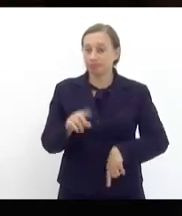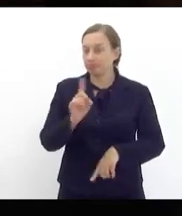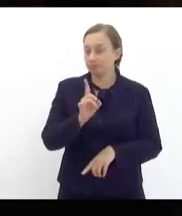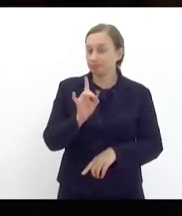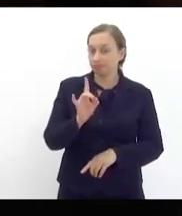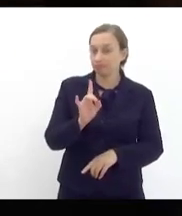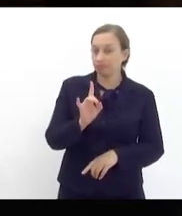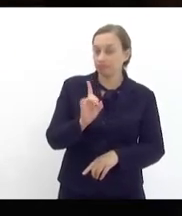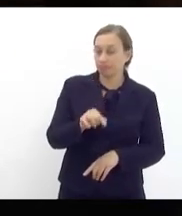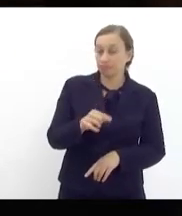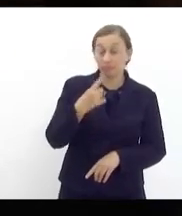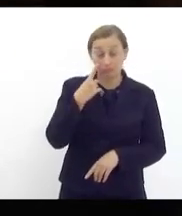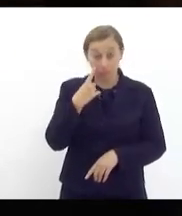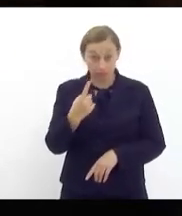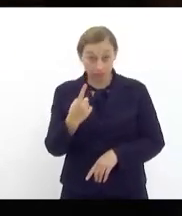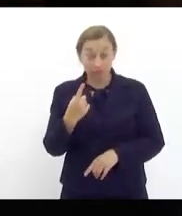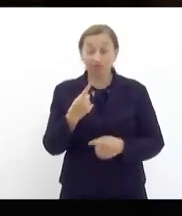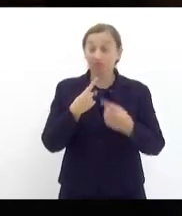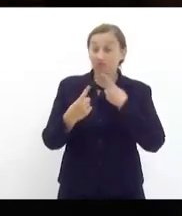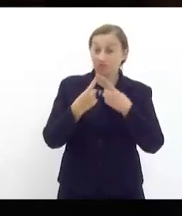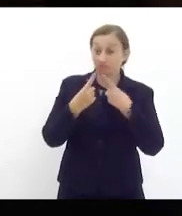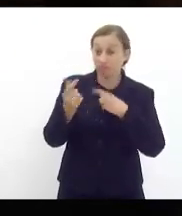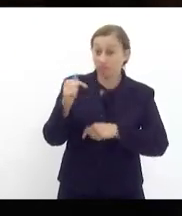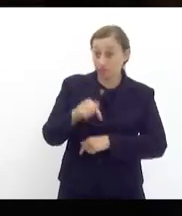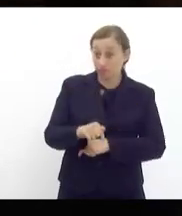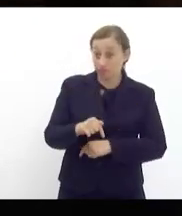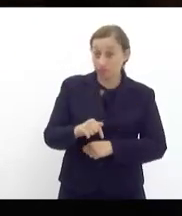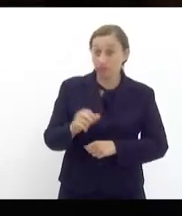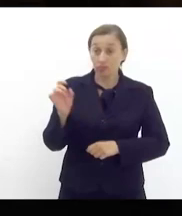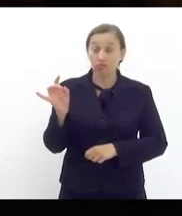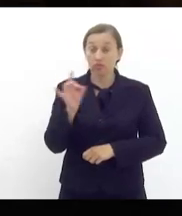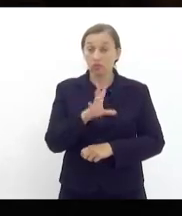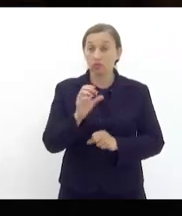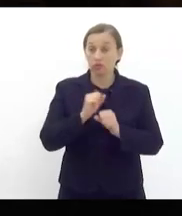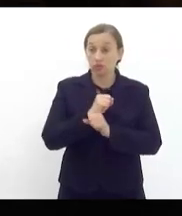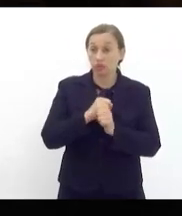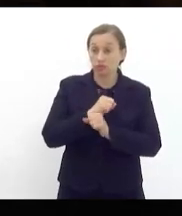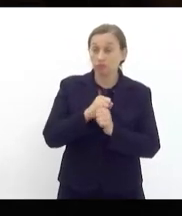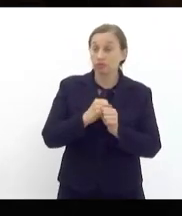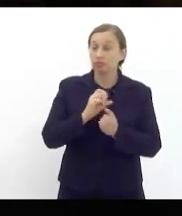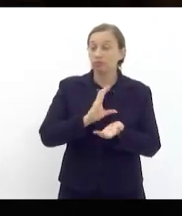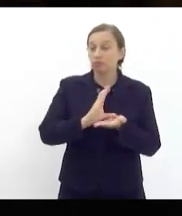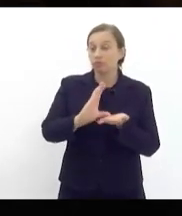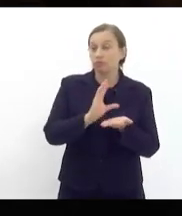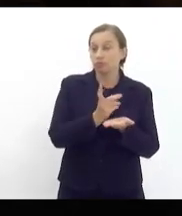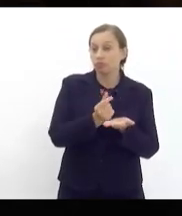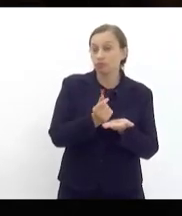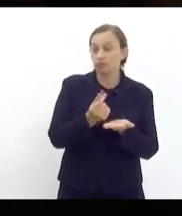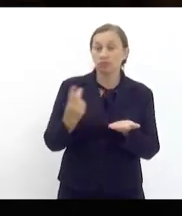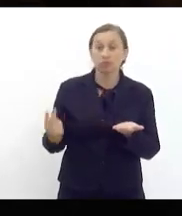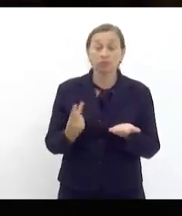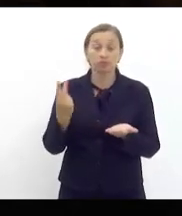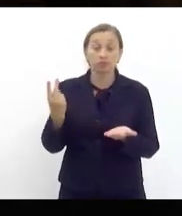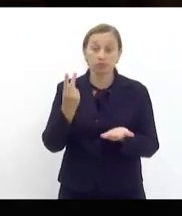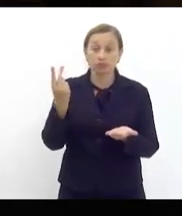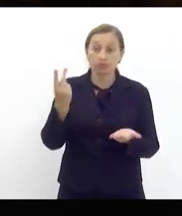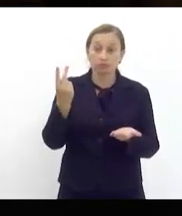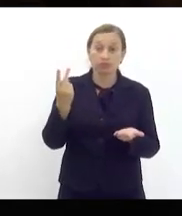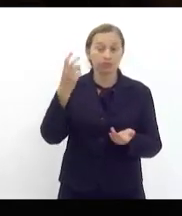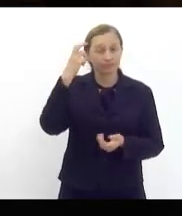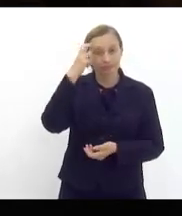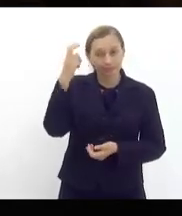como a gente viu e discutimos aqui no último ano orçamento que privilegiam a